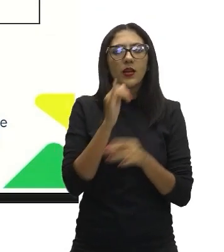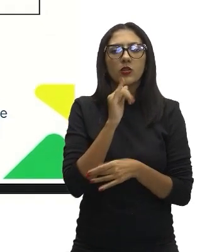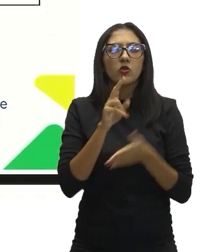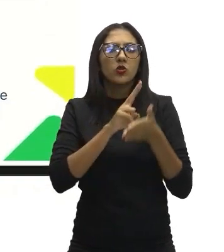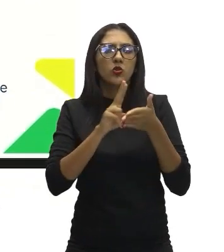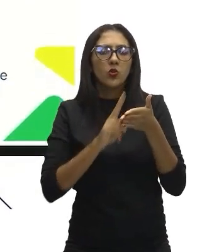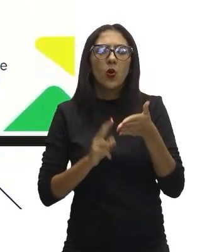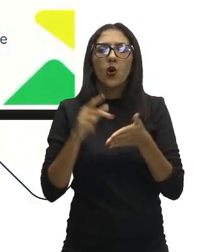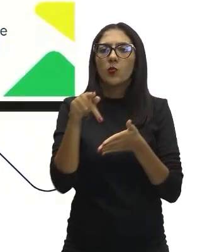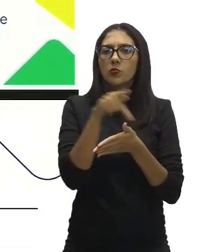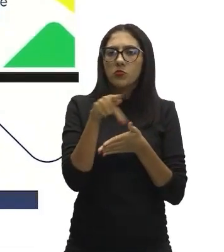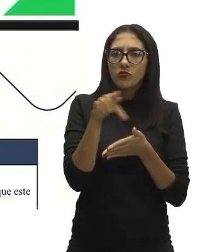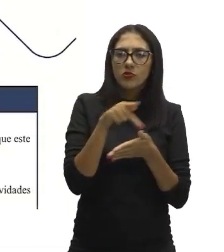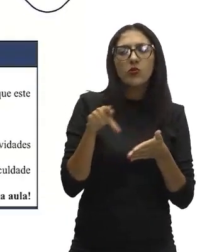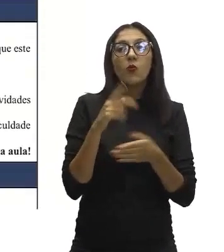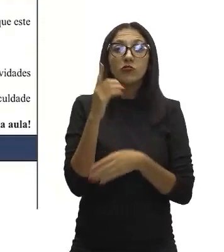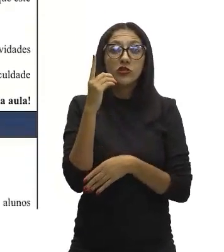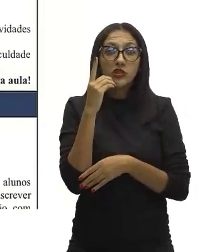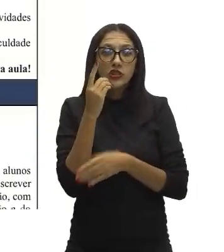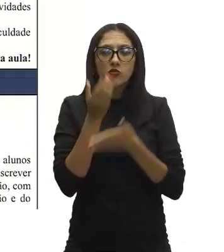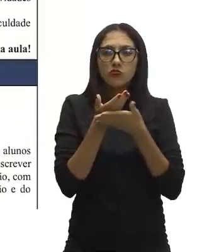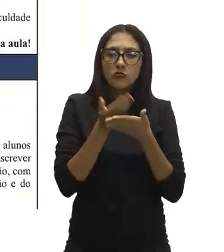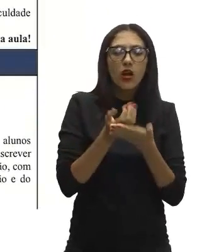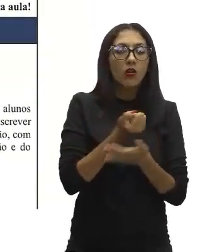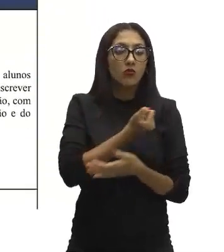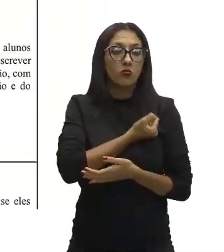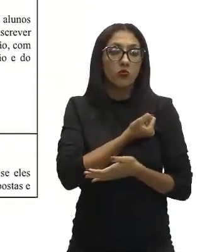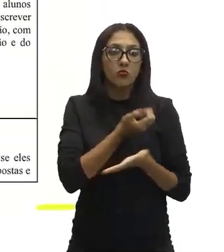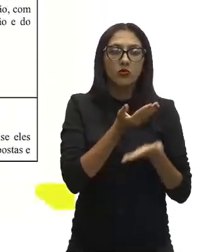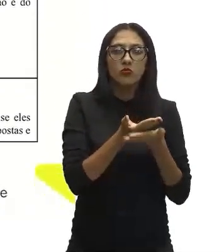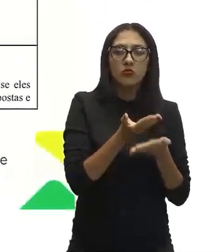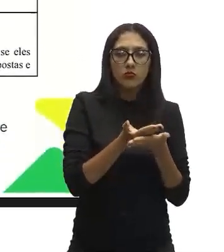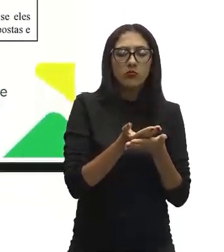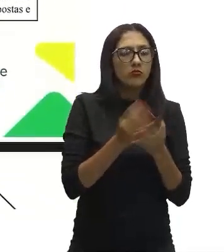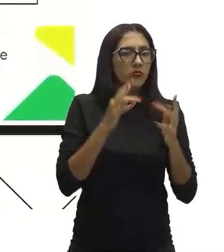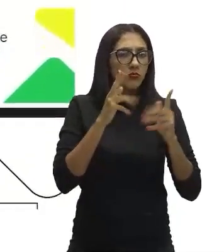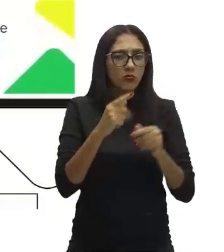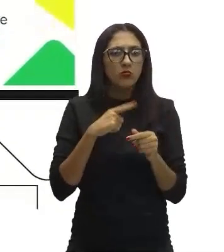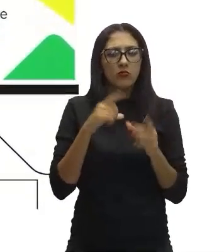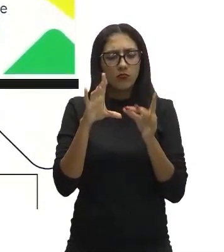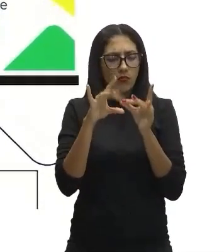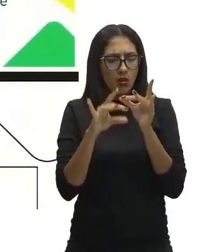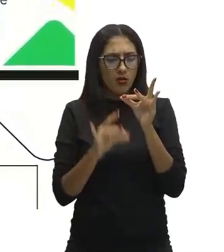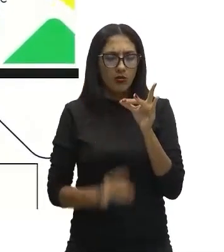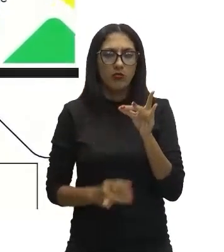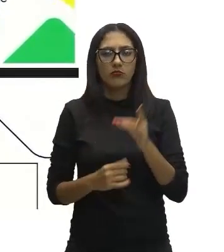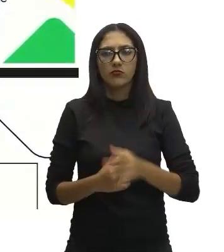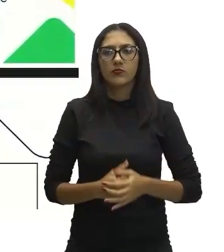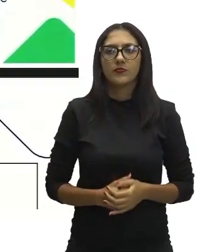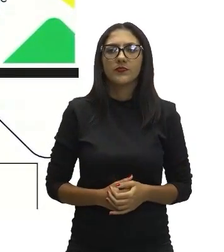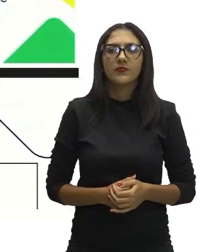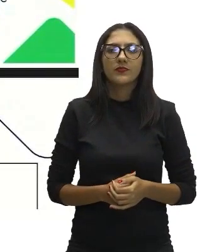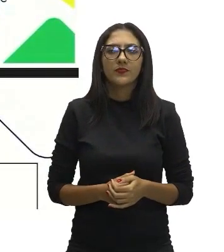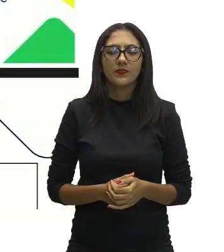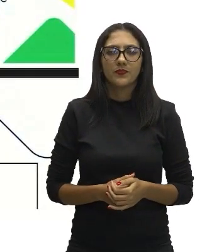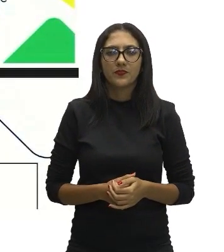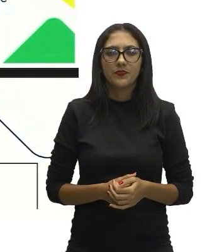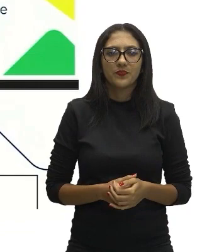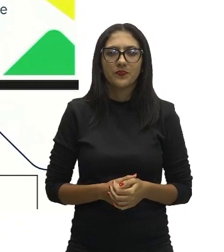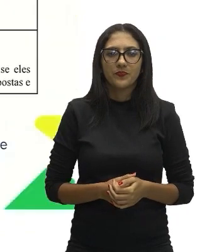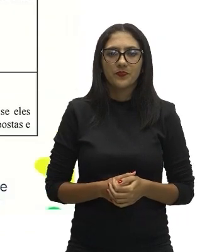a data da aula, as habilidades, tá? Tudo organizado. E aí a gente tem, né, aqui